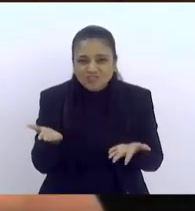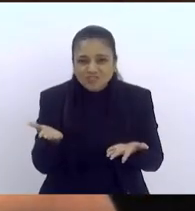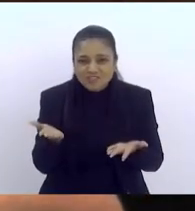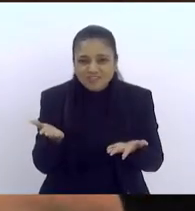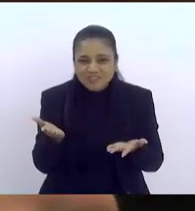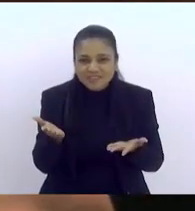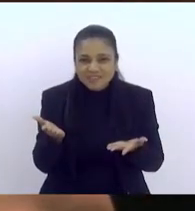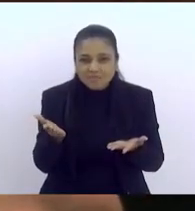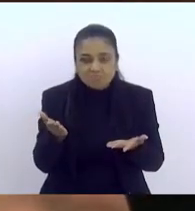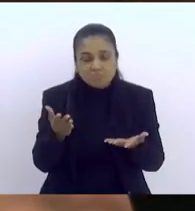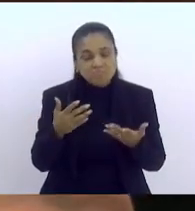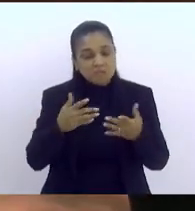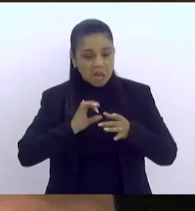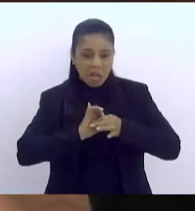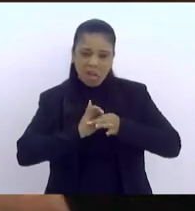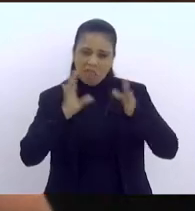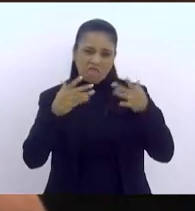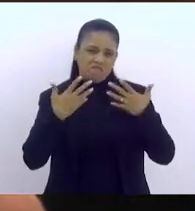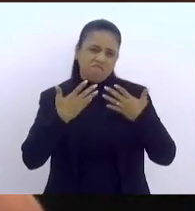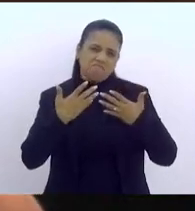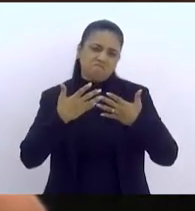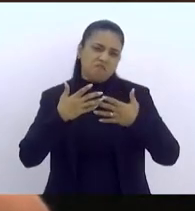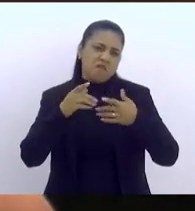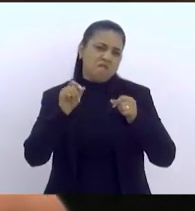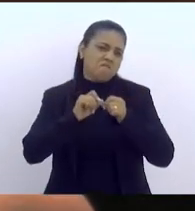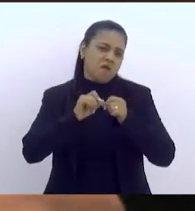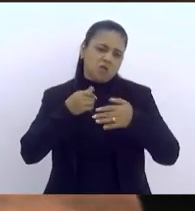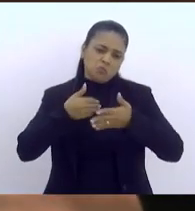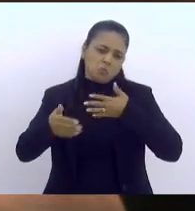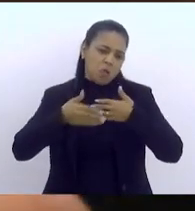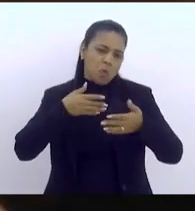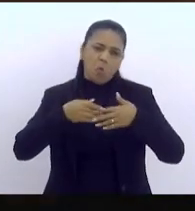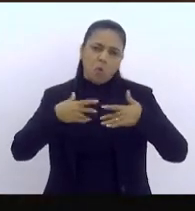eles fazem o que querem. Eles massacram